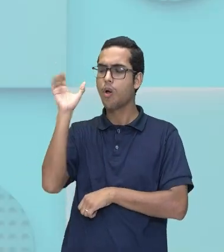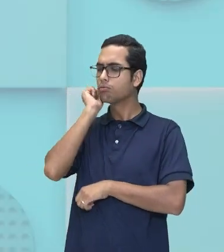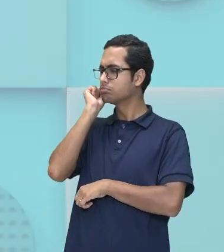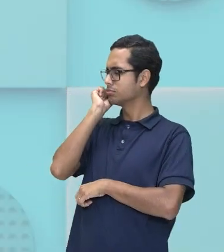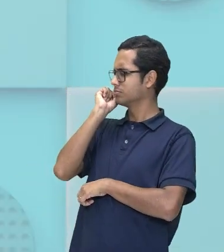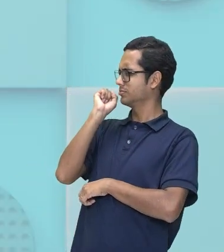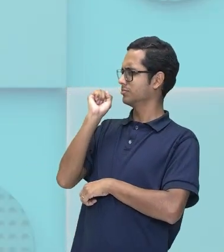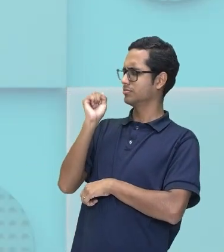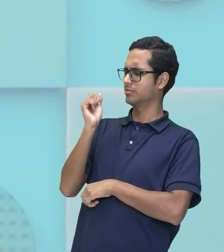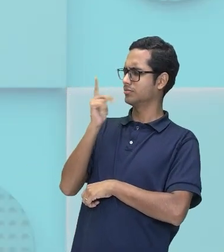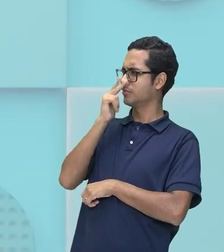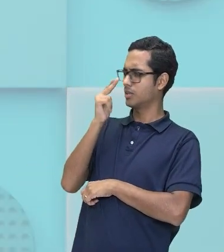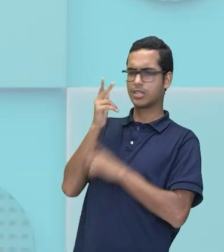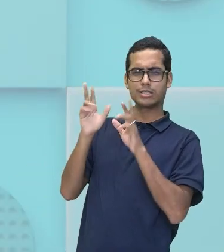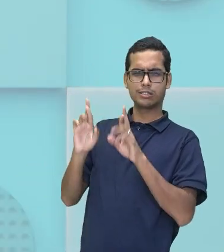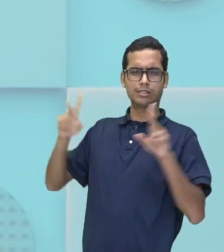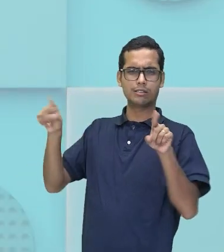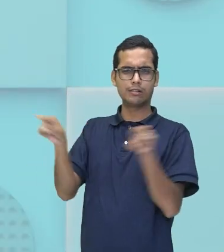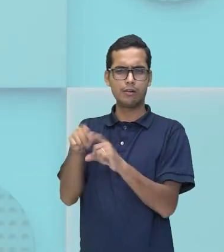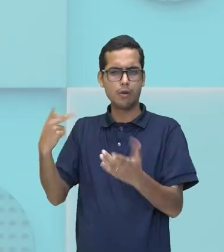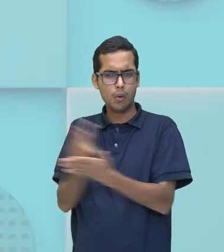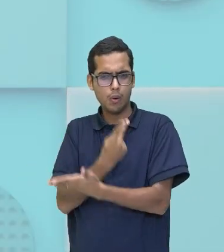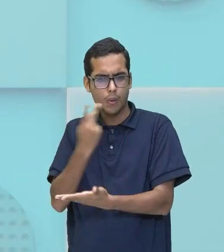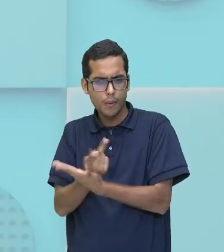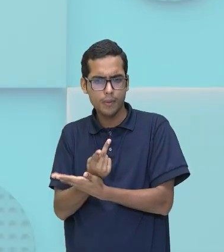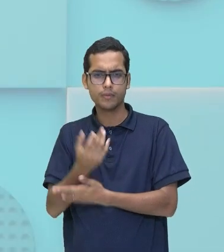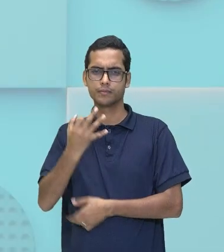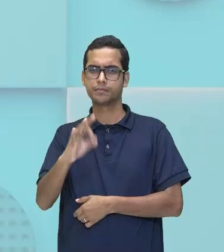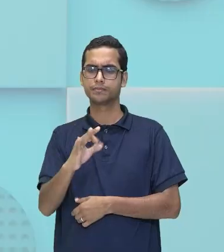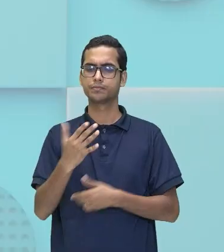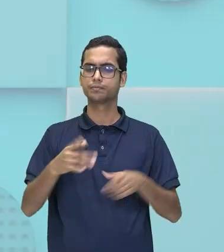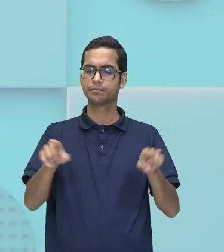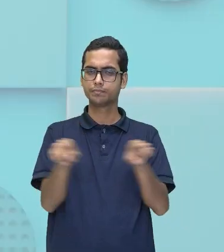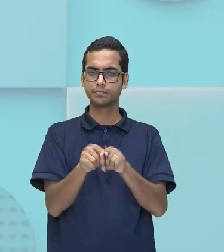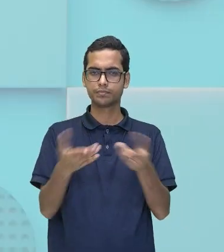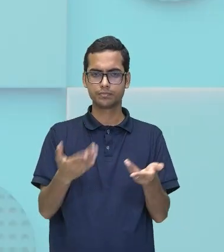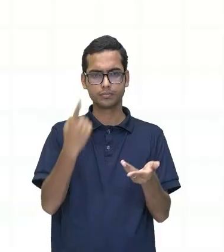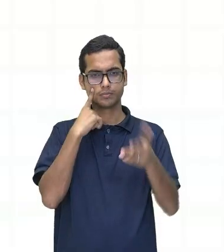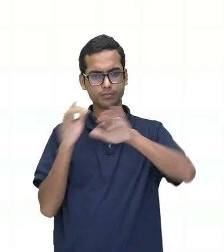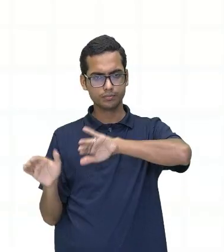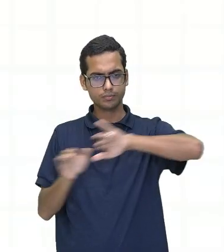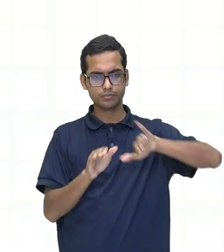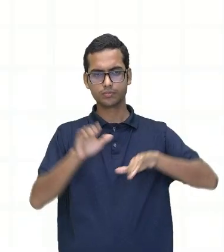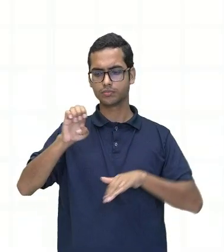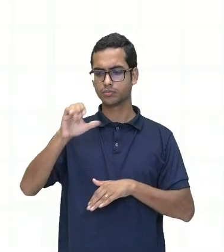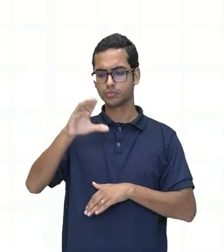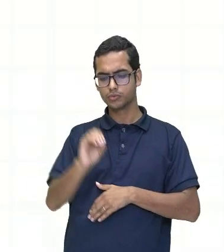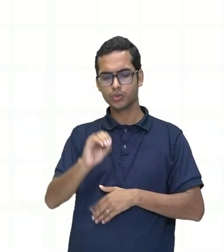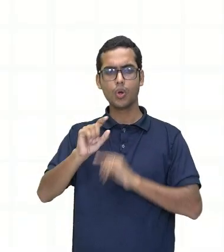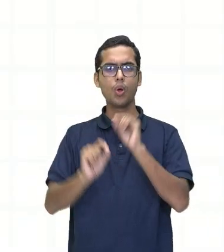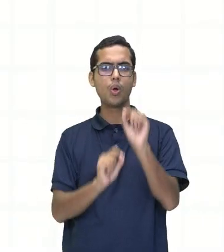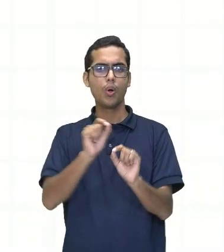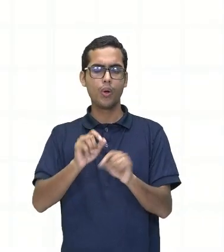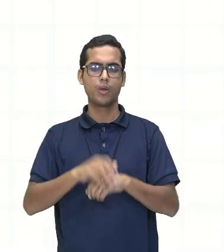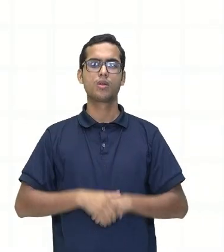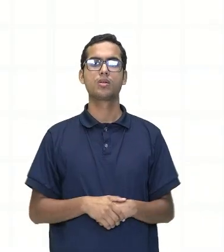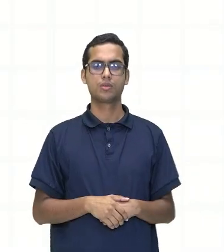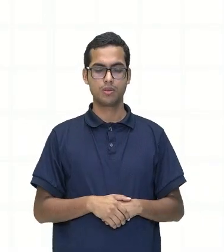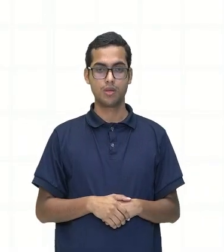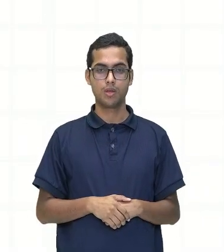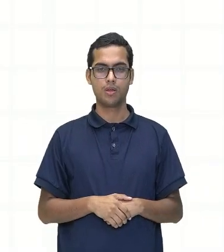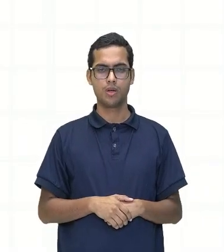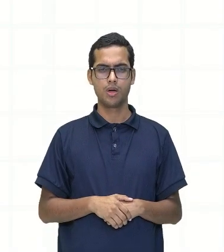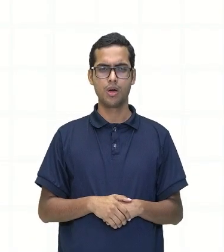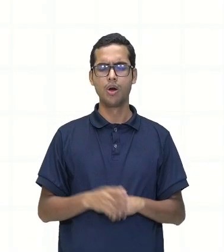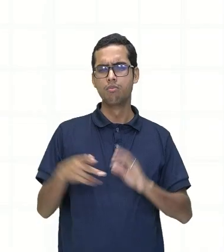isso acontece, nós estamos diante de uma cacofonia. Vamos agora para o eco. Eco é um desvio de linguagem, é um vício de